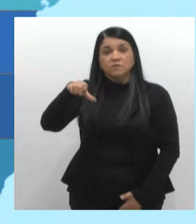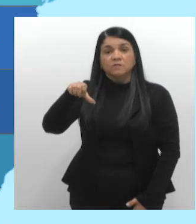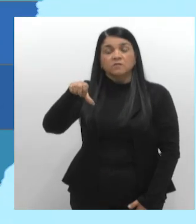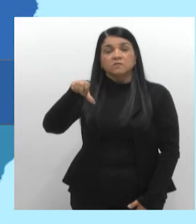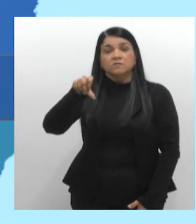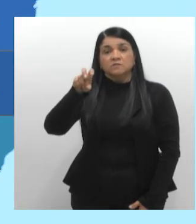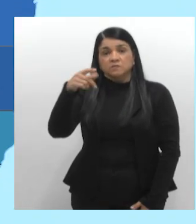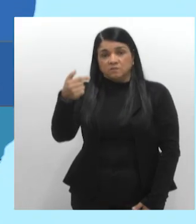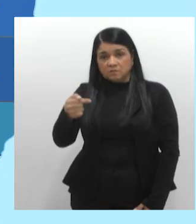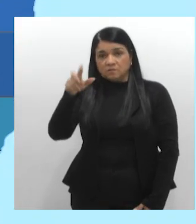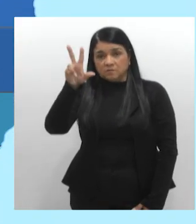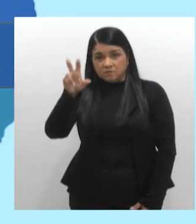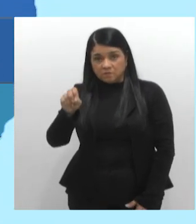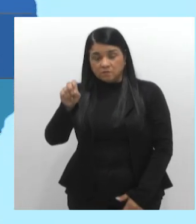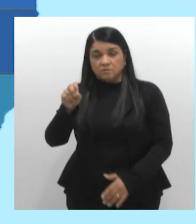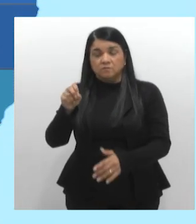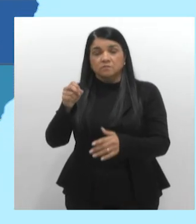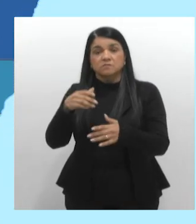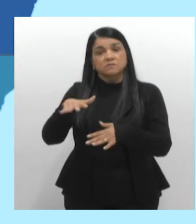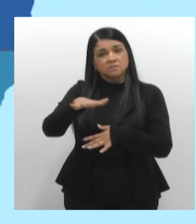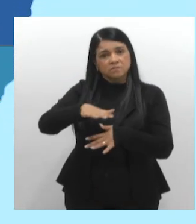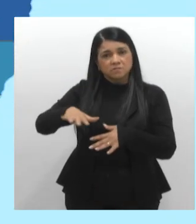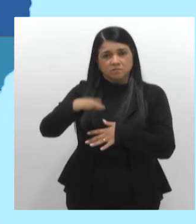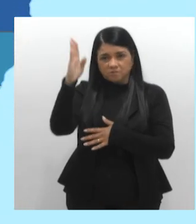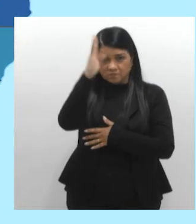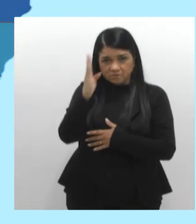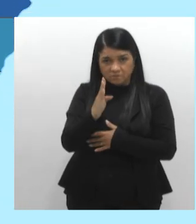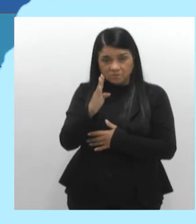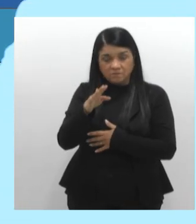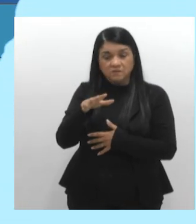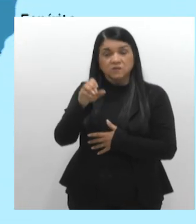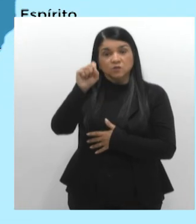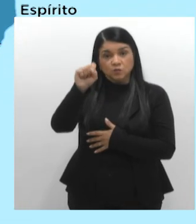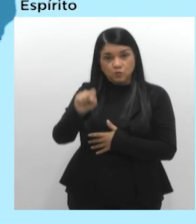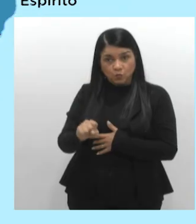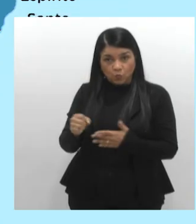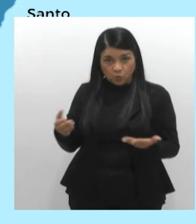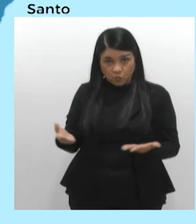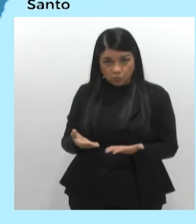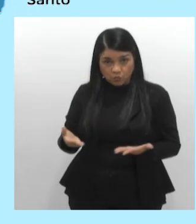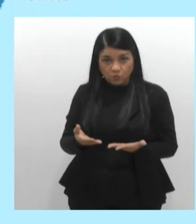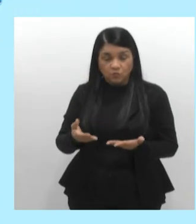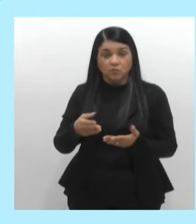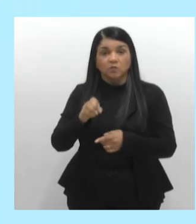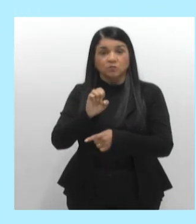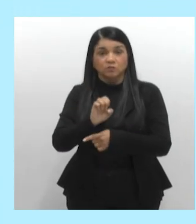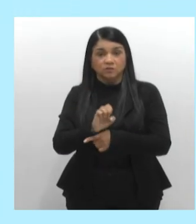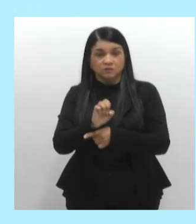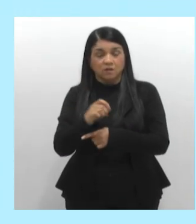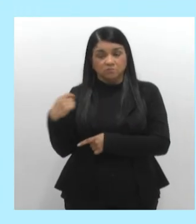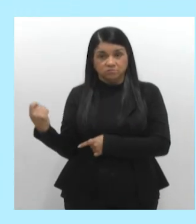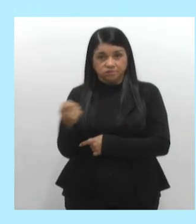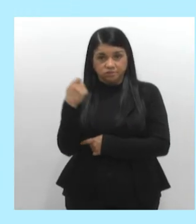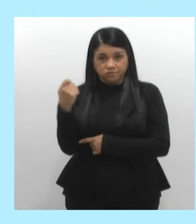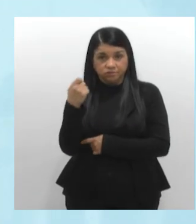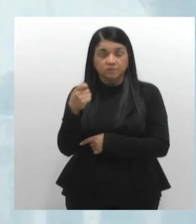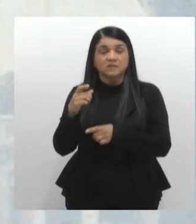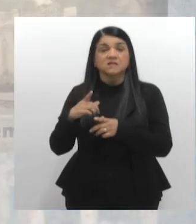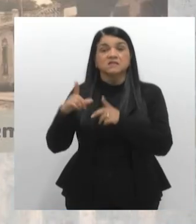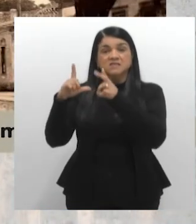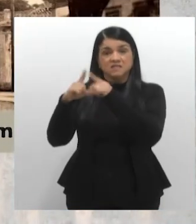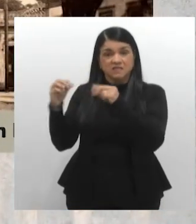a anexação ao território brasileiro do que hoje compõe a região Sul, os atuais estados de Santa Catarina e Rio Grande do